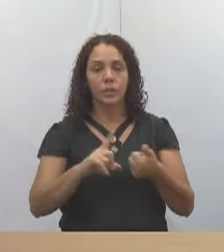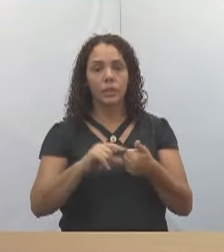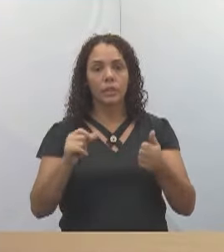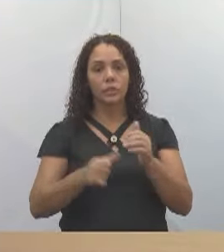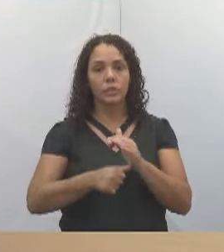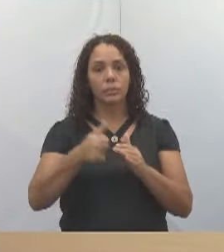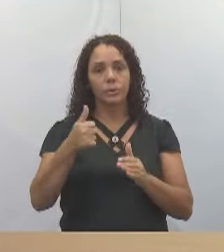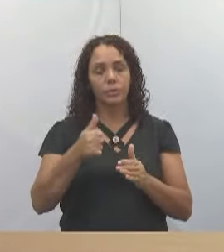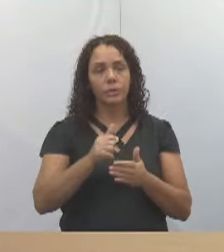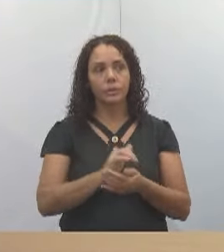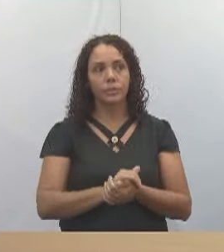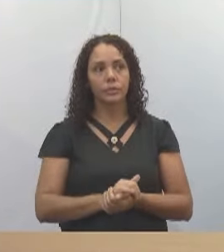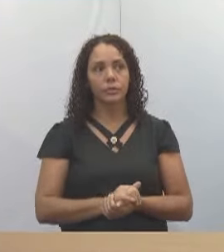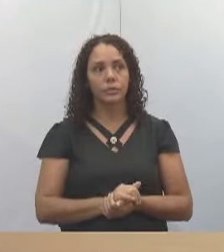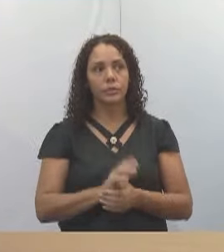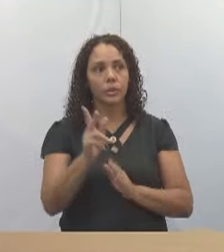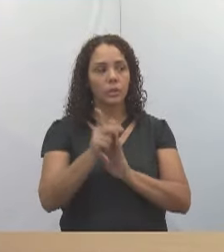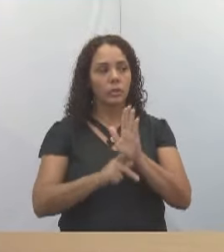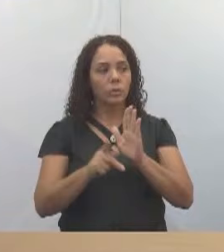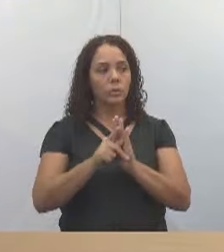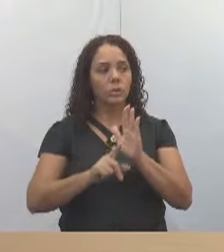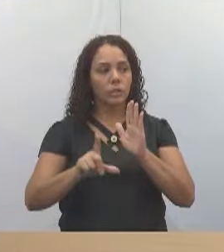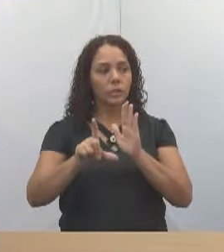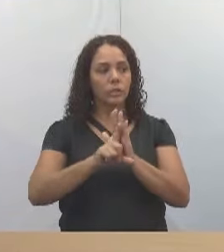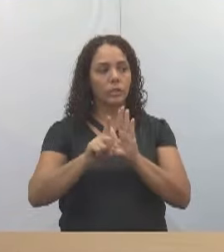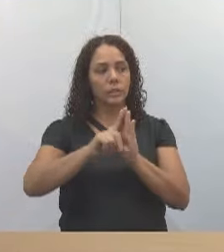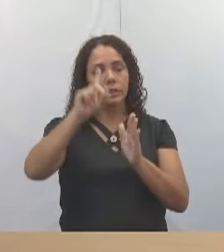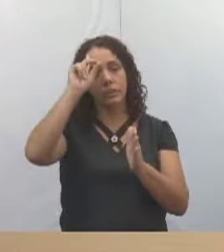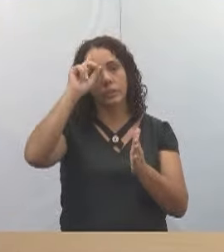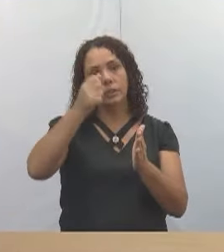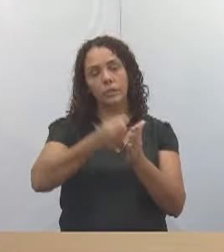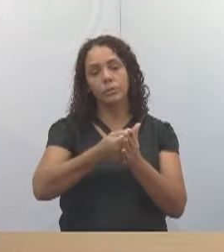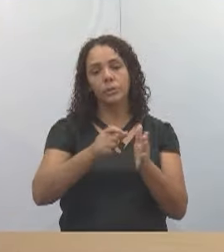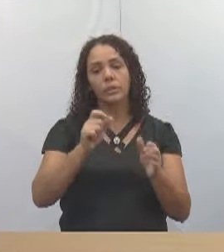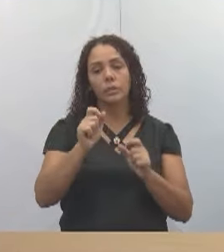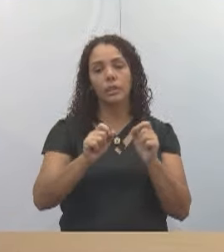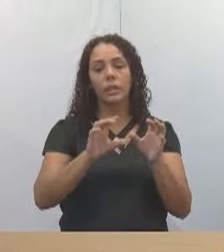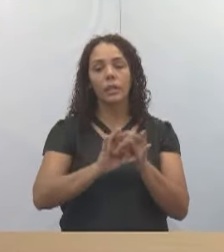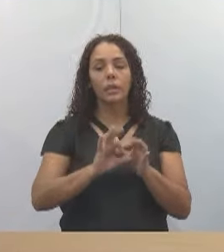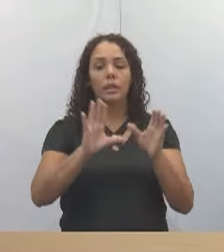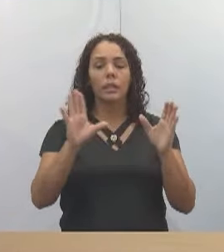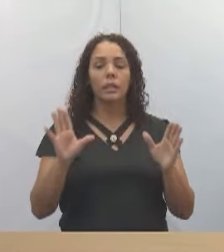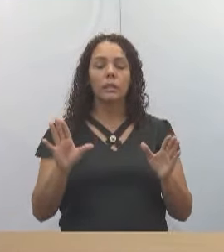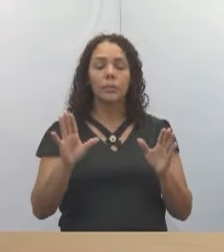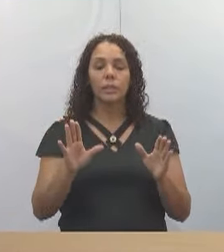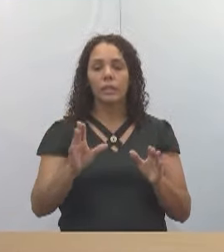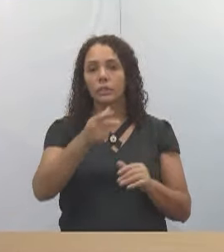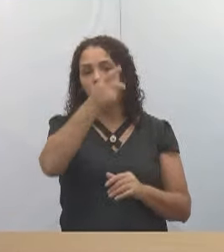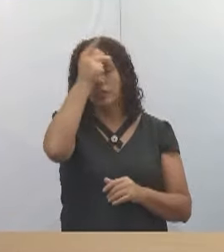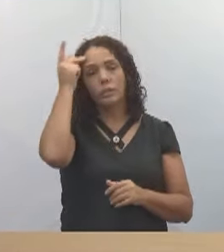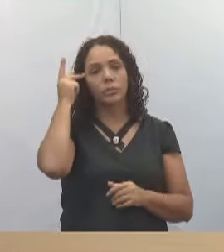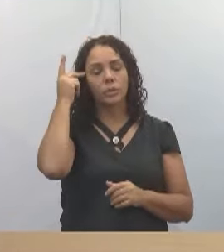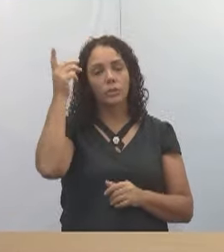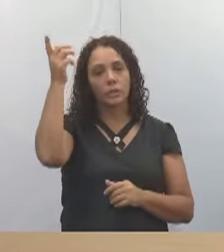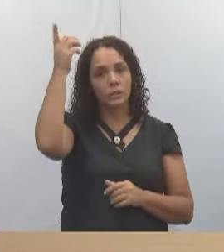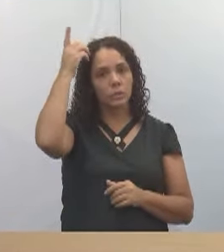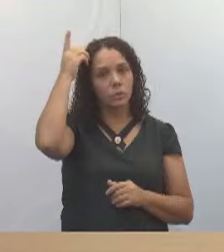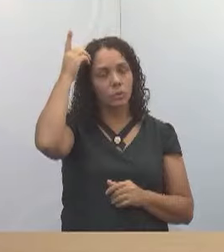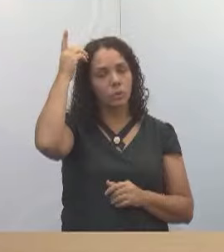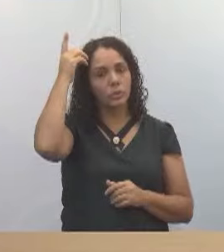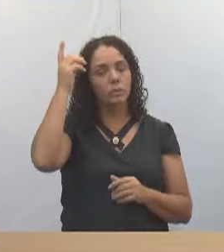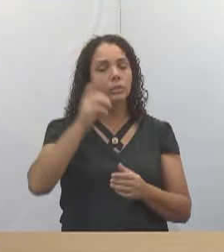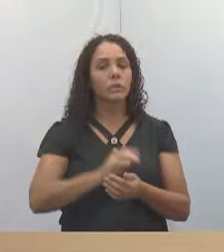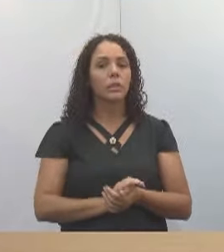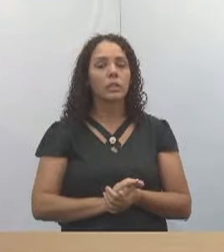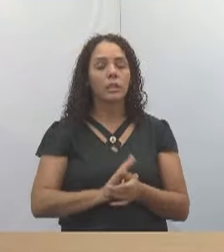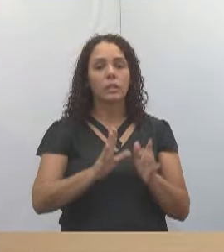1º do projeto de lei determina a liberdade dos proprietários de imóveis aos